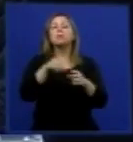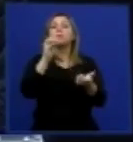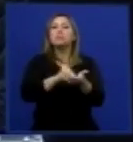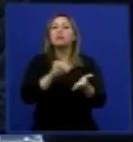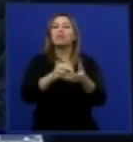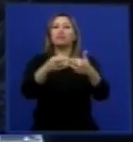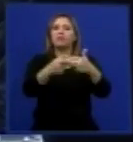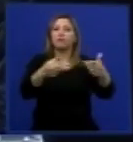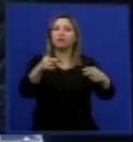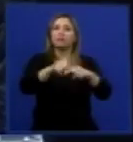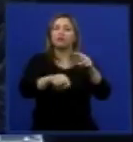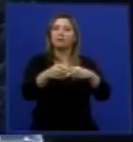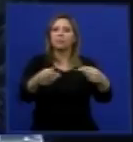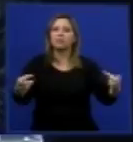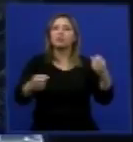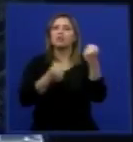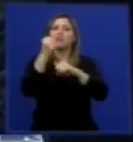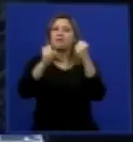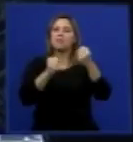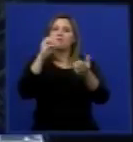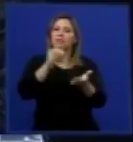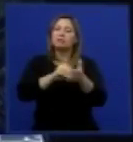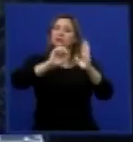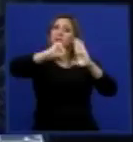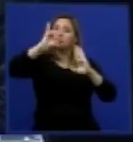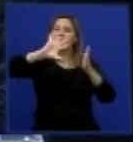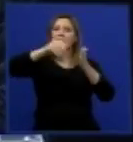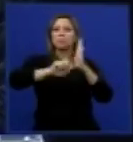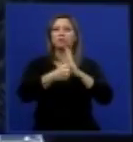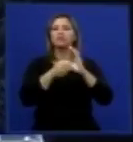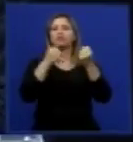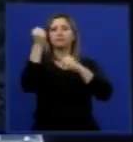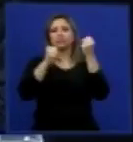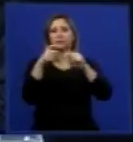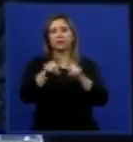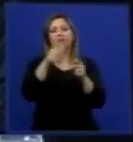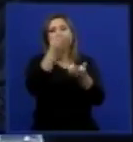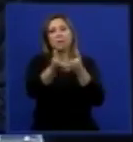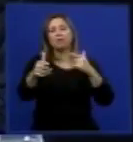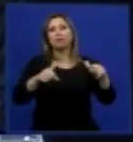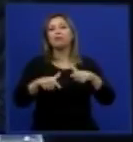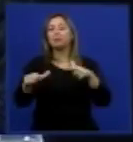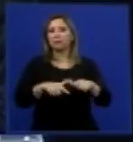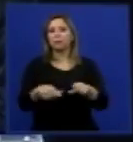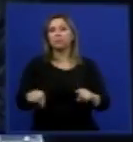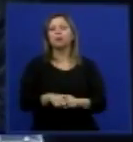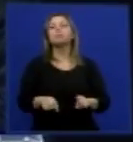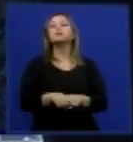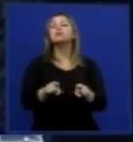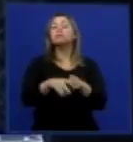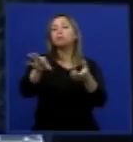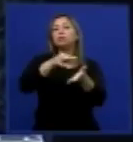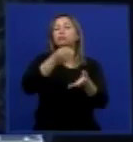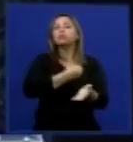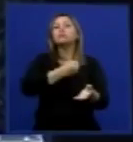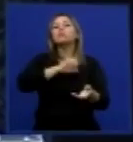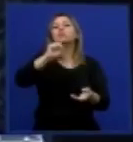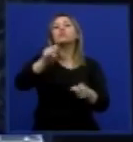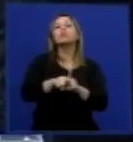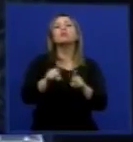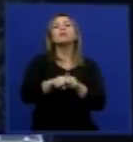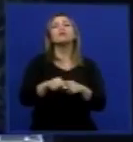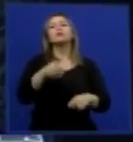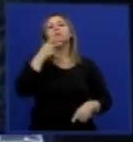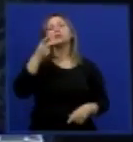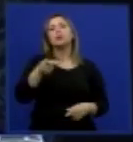matériaprima sejam fechadas fábricas de pneus remoldados do Brasil na folha oito do seu Memorial o Ibama falta com